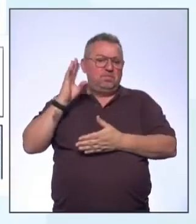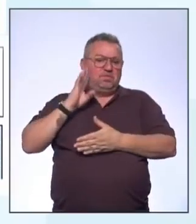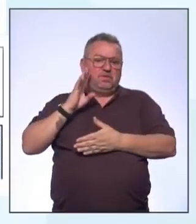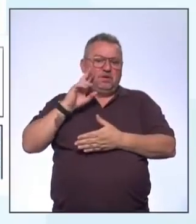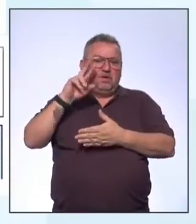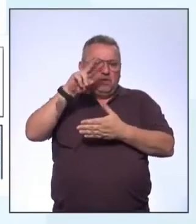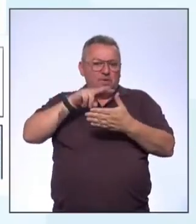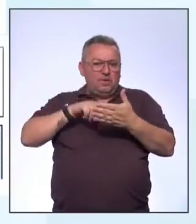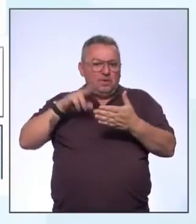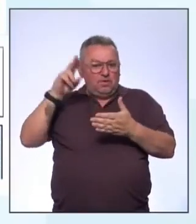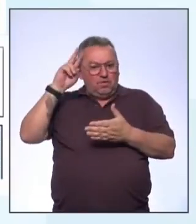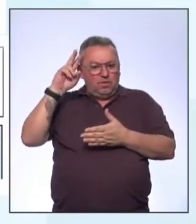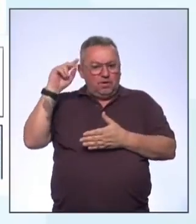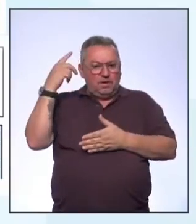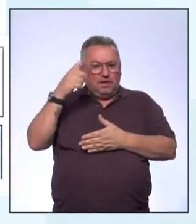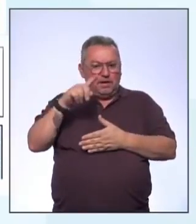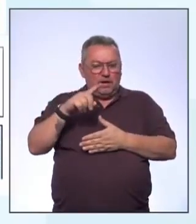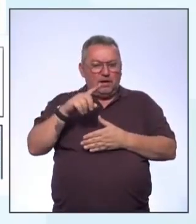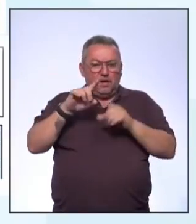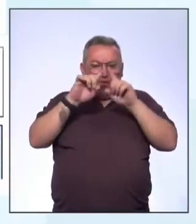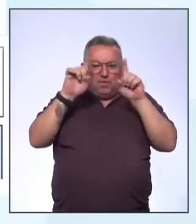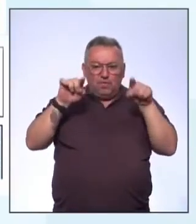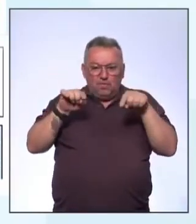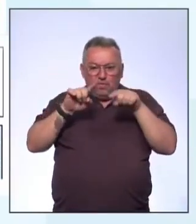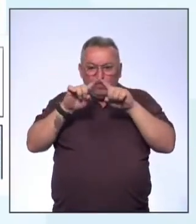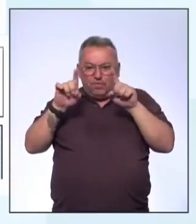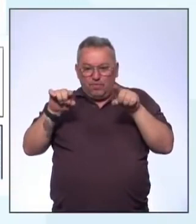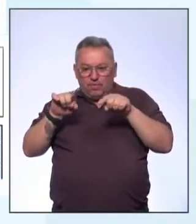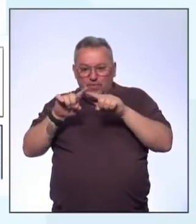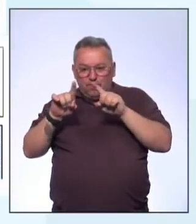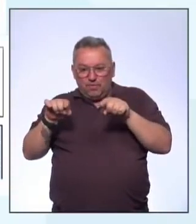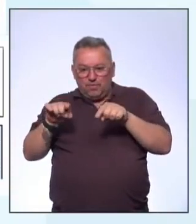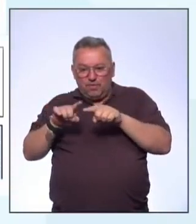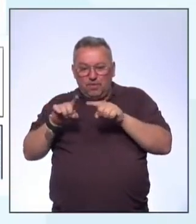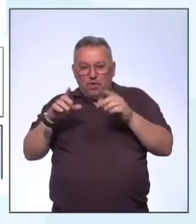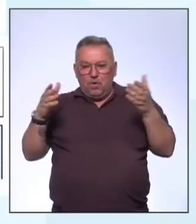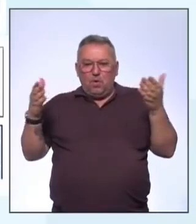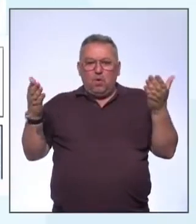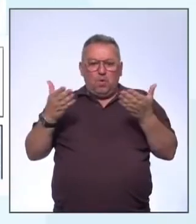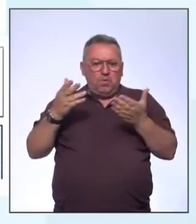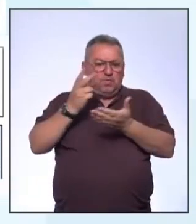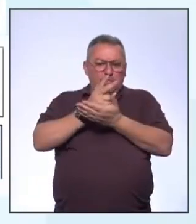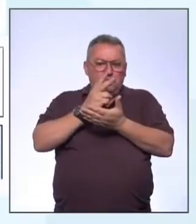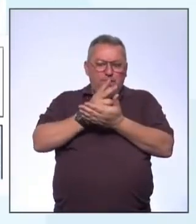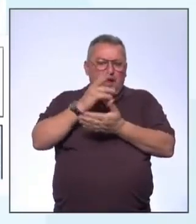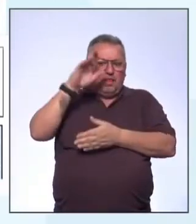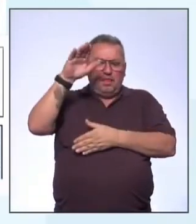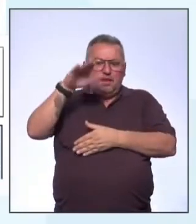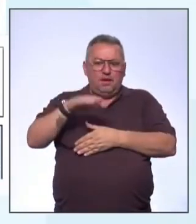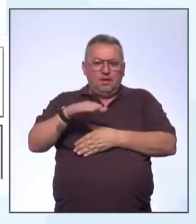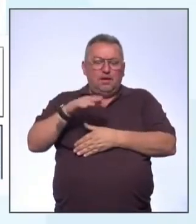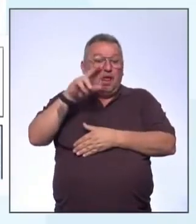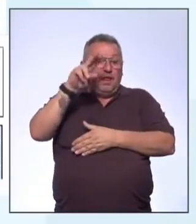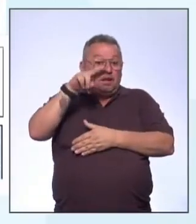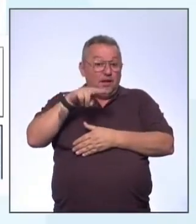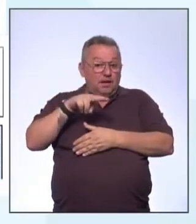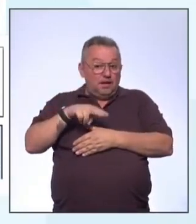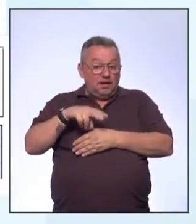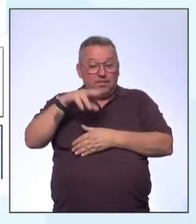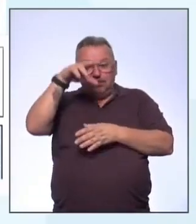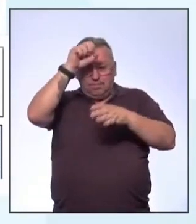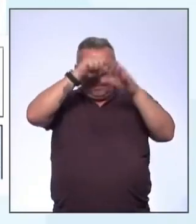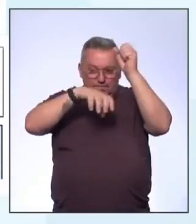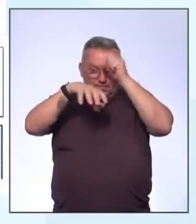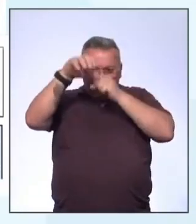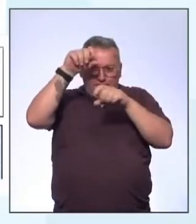li a história dela, é uma história em quadrinhos que você pode aí, hoje mesmo, durante a tarde, ler,